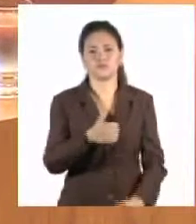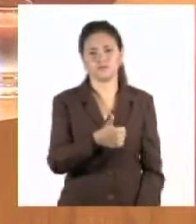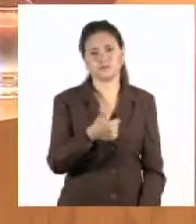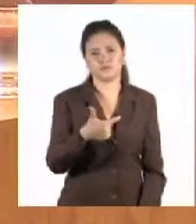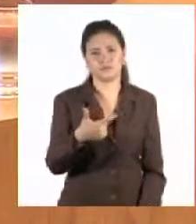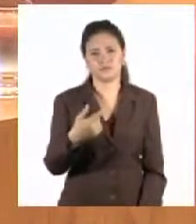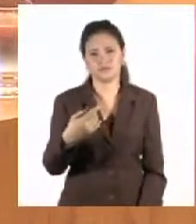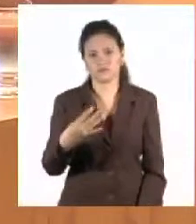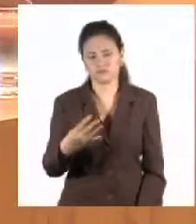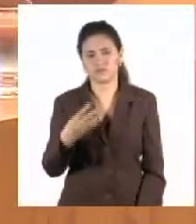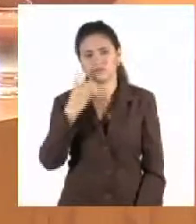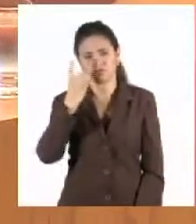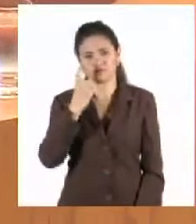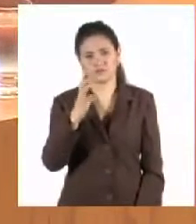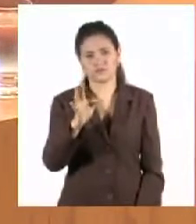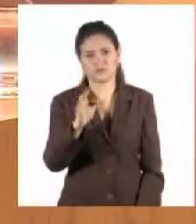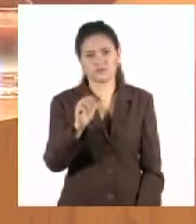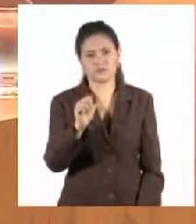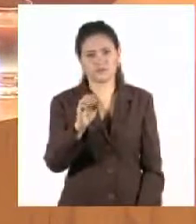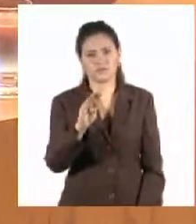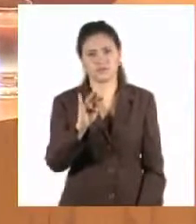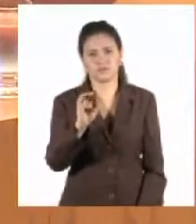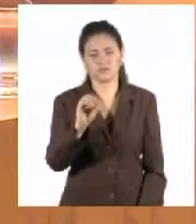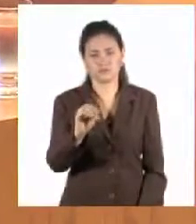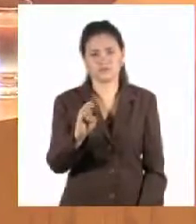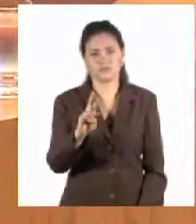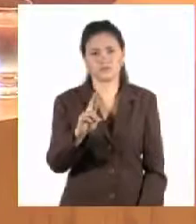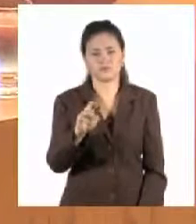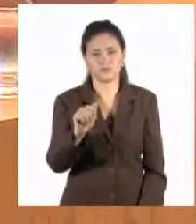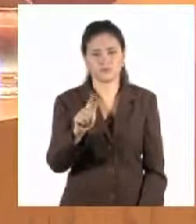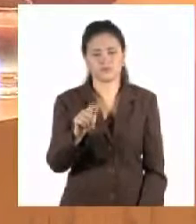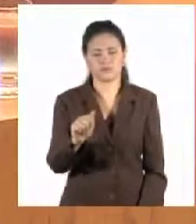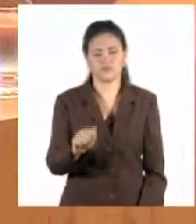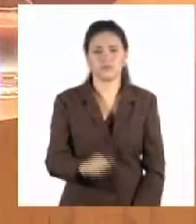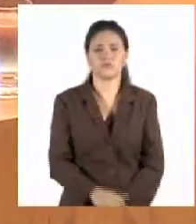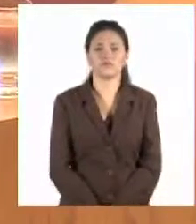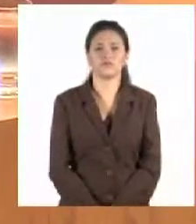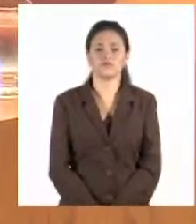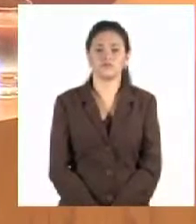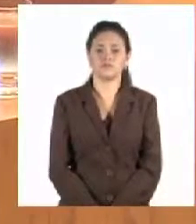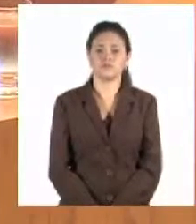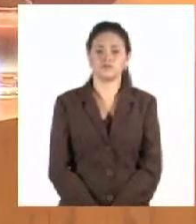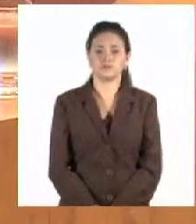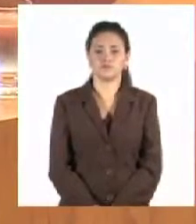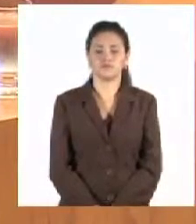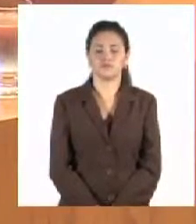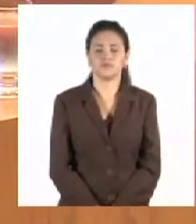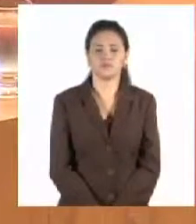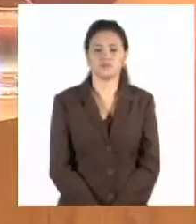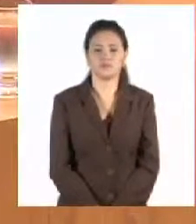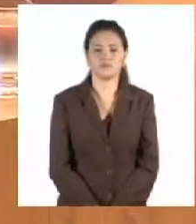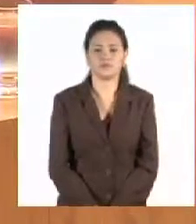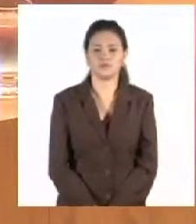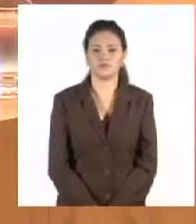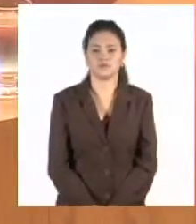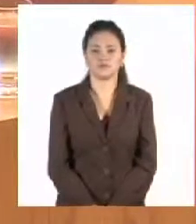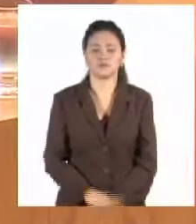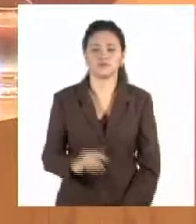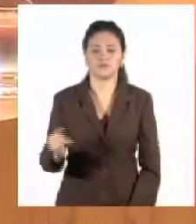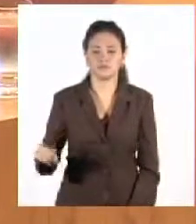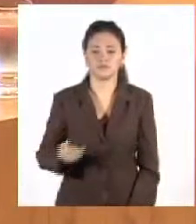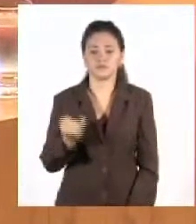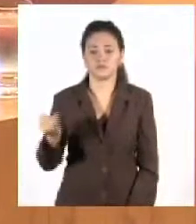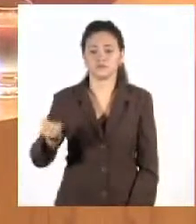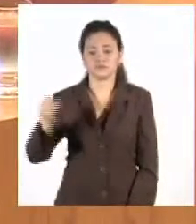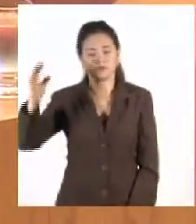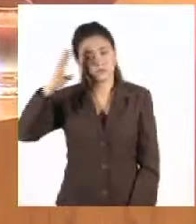autoria do deputado Fábio Braga. Eu quero ressaltar ainda que é importante que nós possamos, acima de tudo,